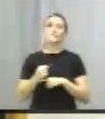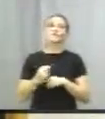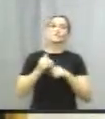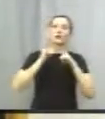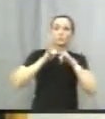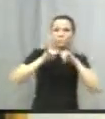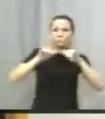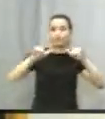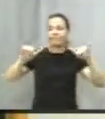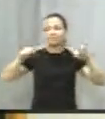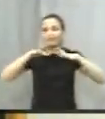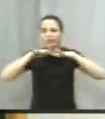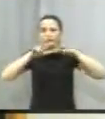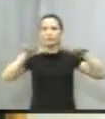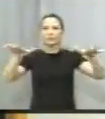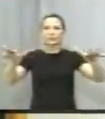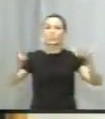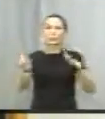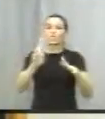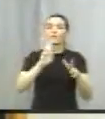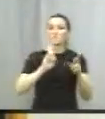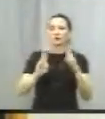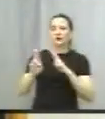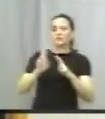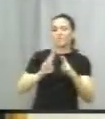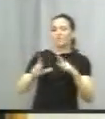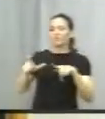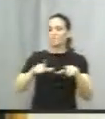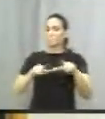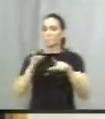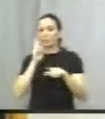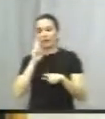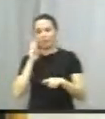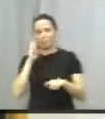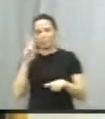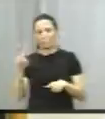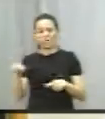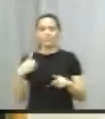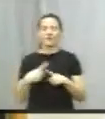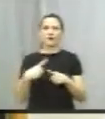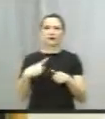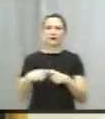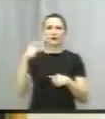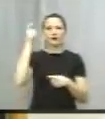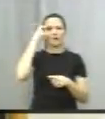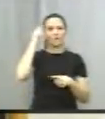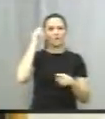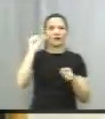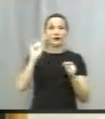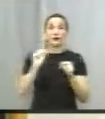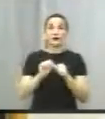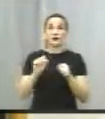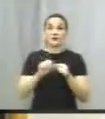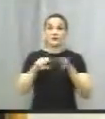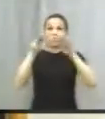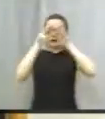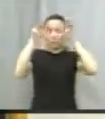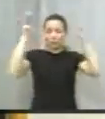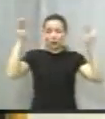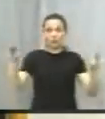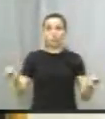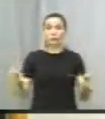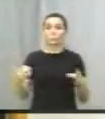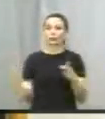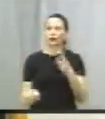o resultado dos trabalhos, com certeza, nós vamos poder ver, porque a ideia é fazer um museu de plantas ao ar